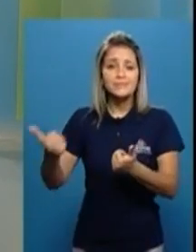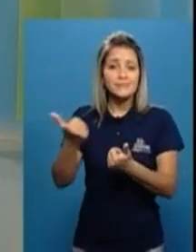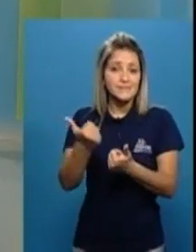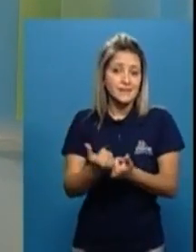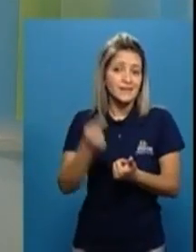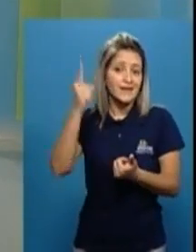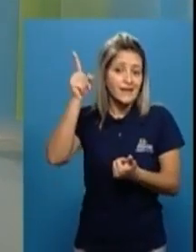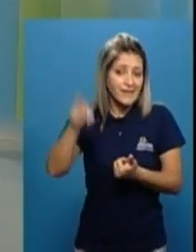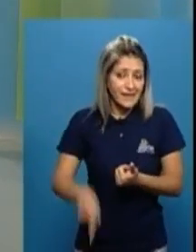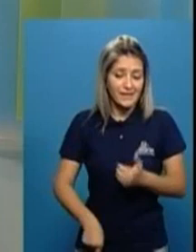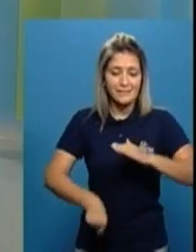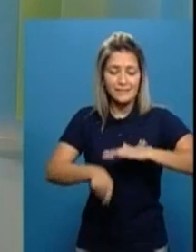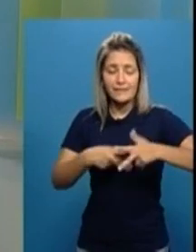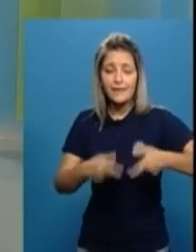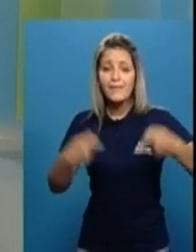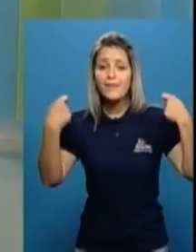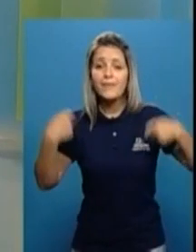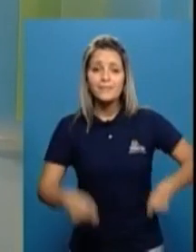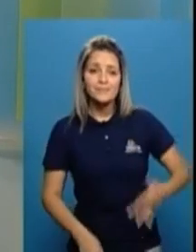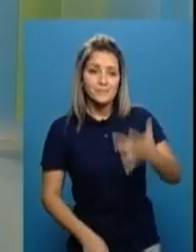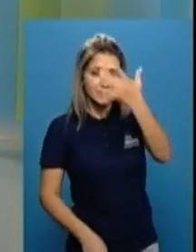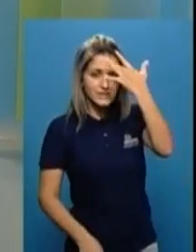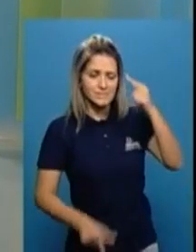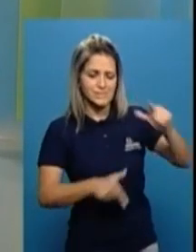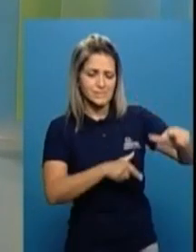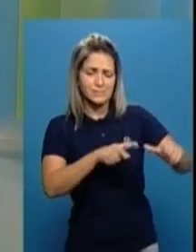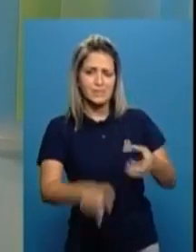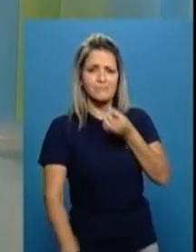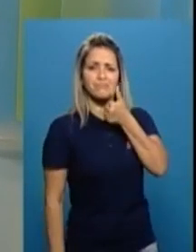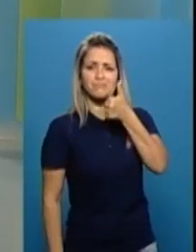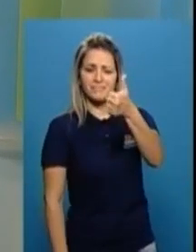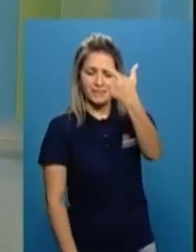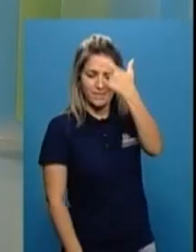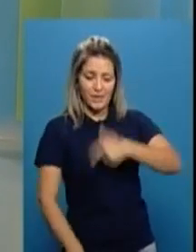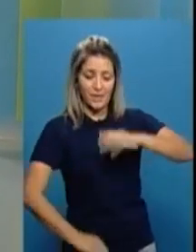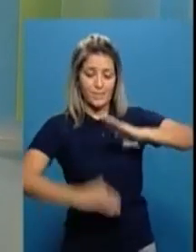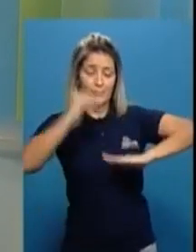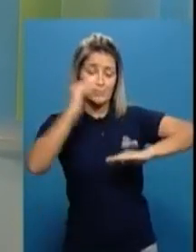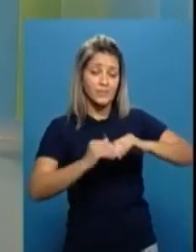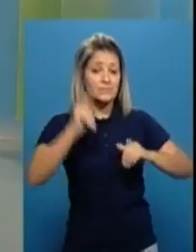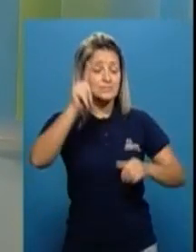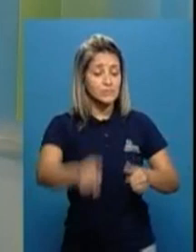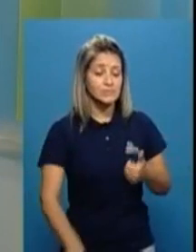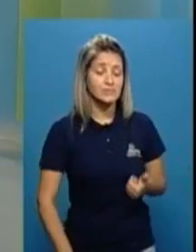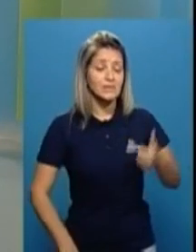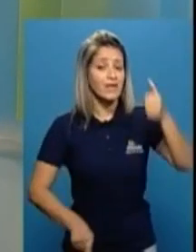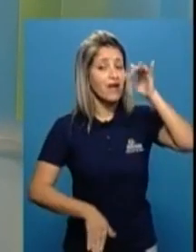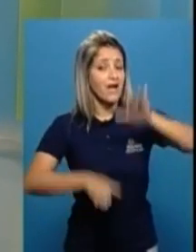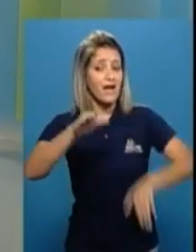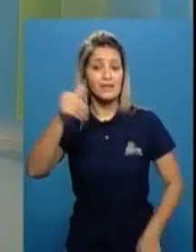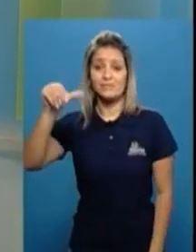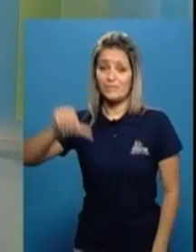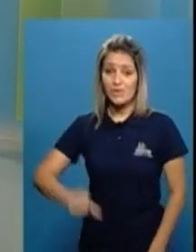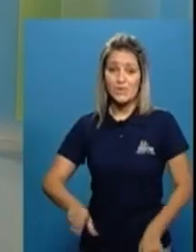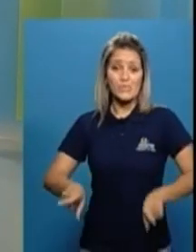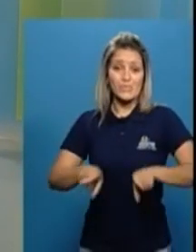A exigência dessa mão de obra qualificada, por um lado, é tido como vantagem, mas por outro pode ser